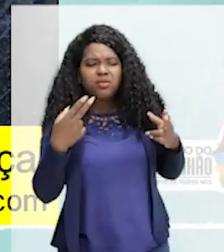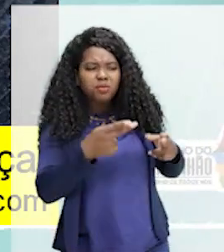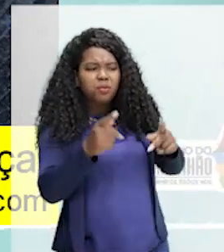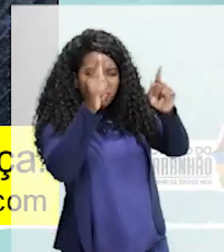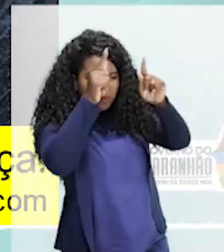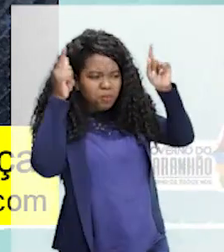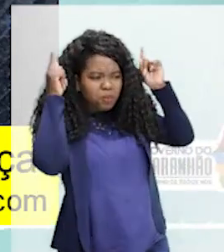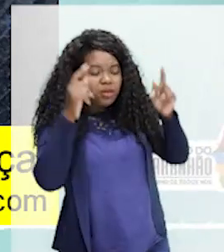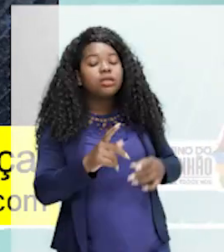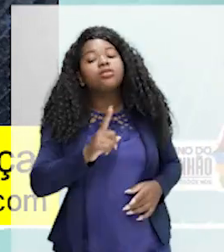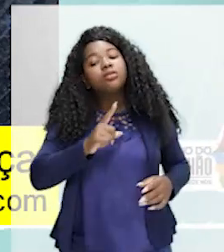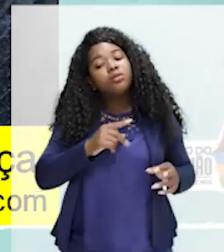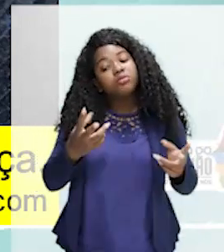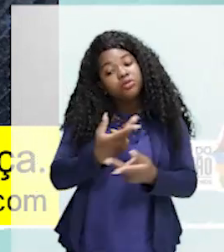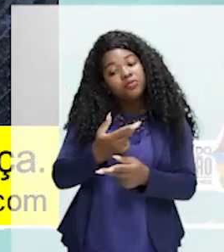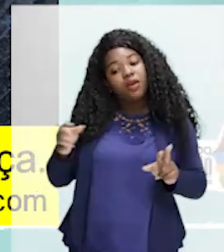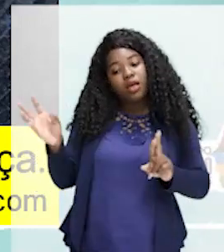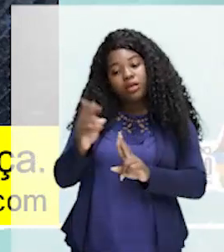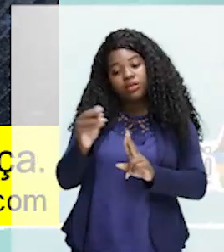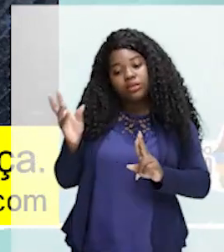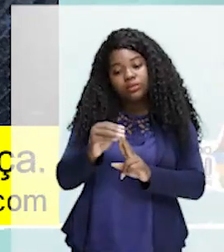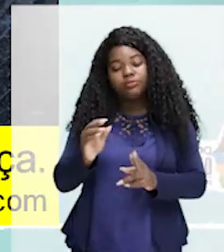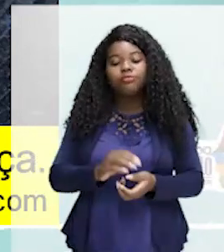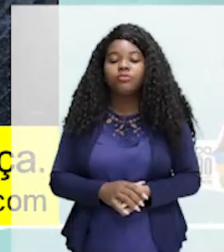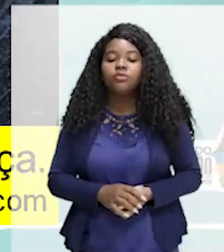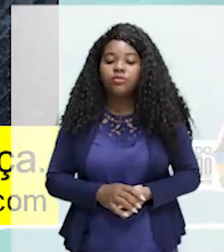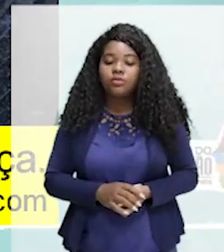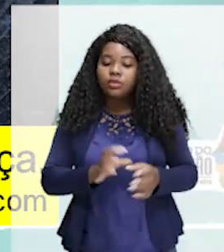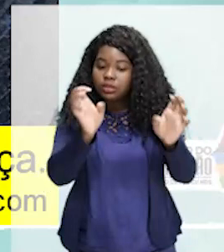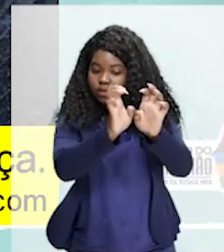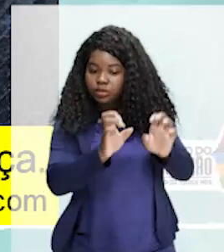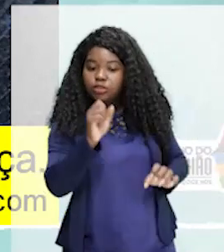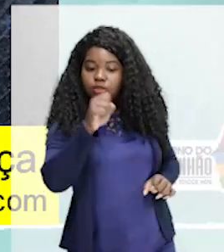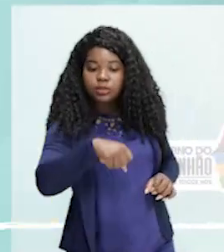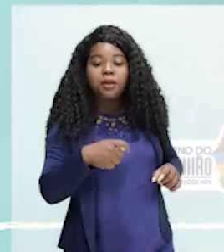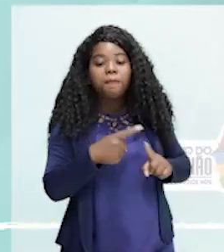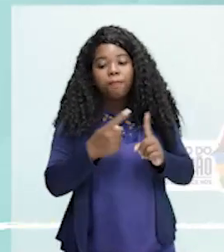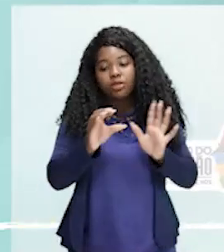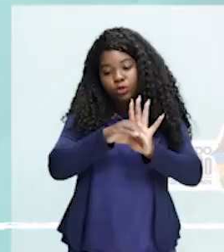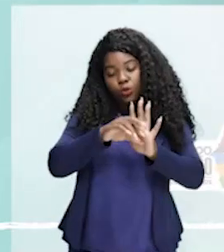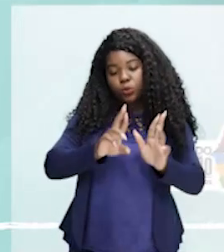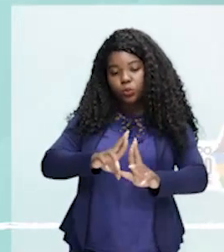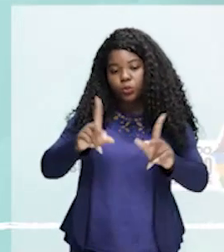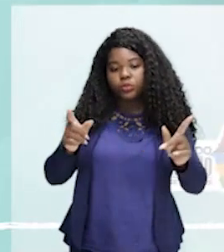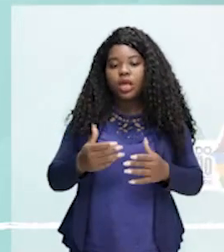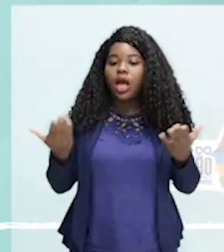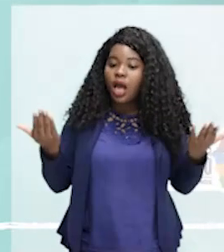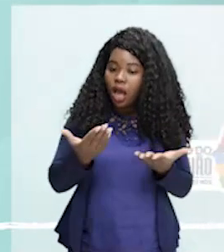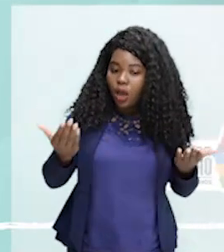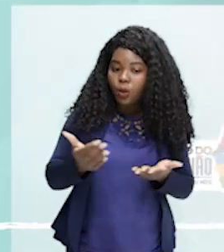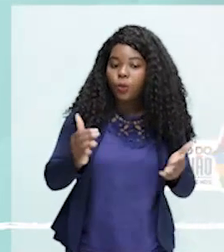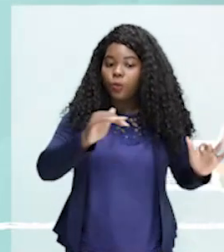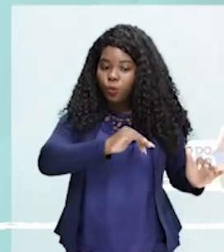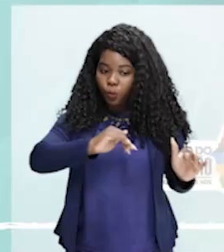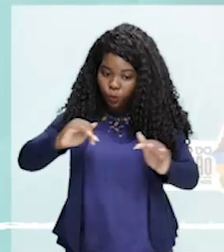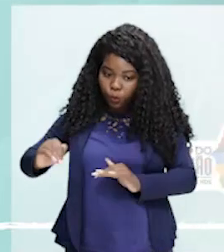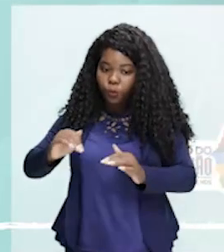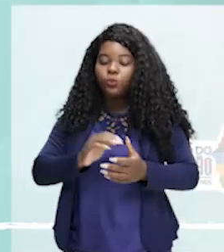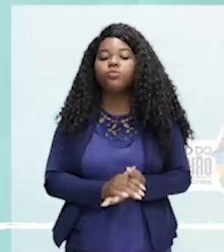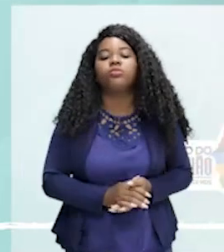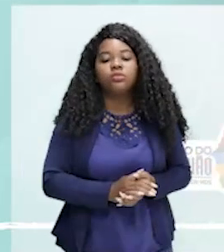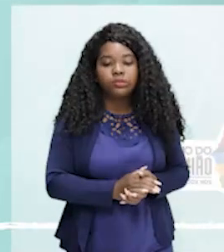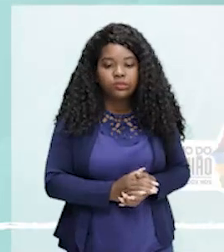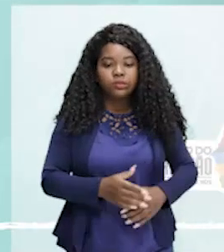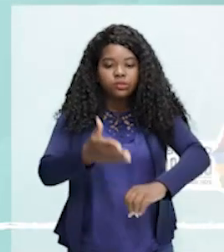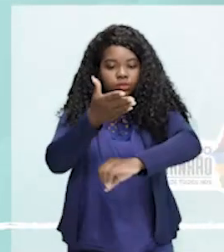Nós temos muitas referências. No formato, sim. No conceito, bem diferente. Saímos da Roma Antiga e vamos para a Idade